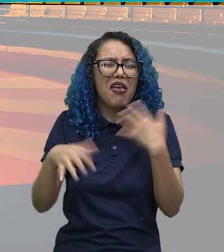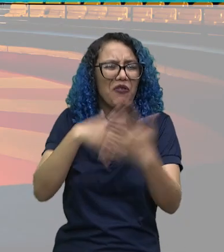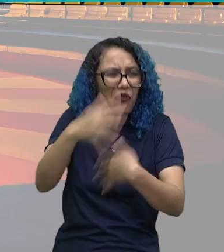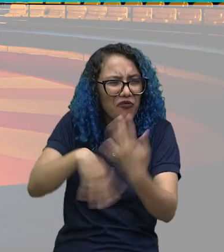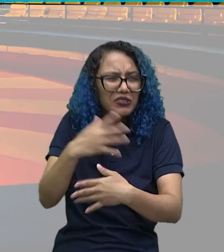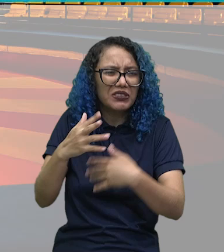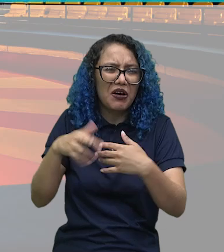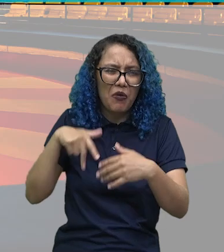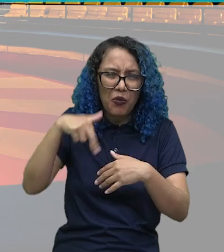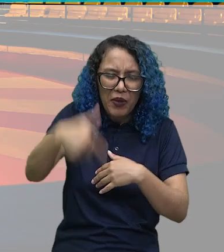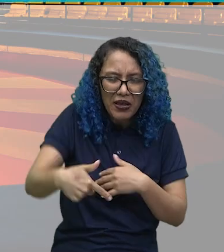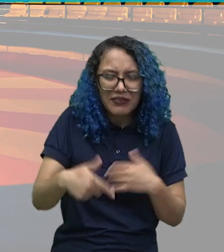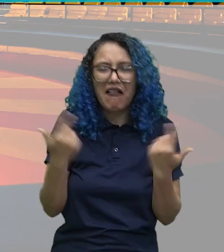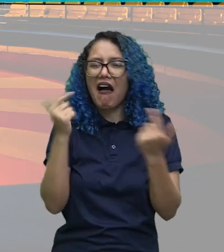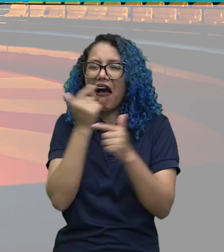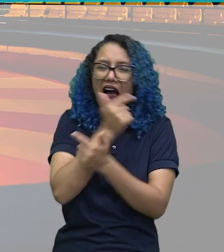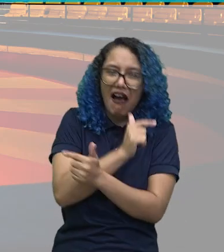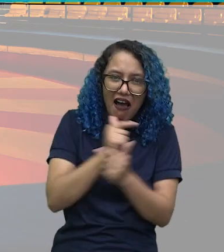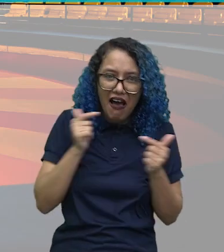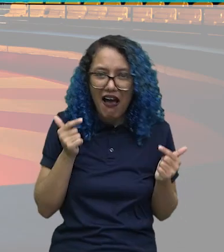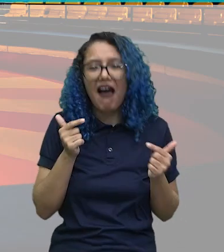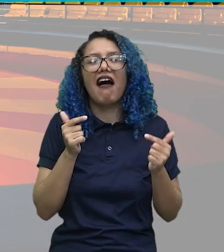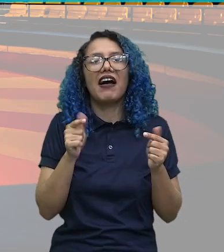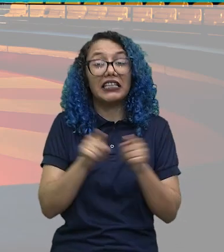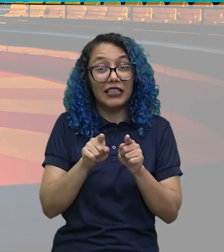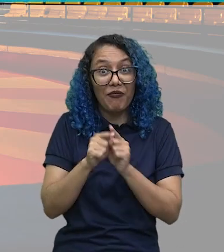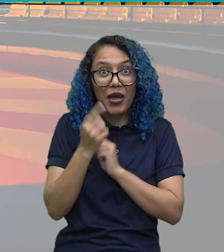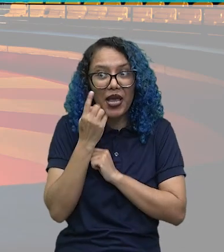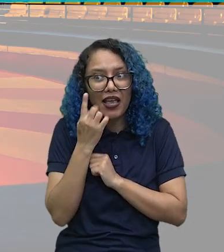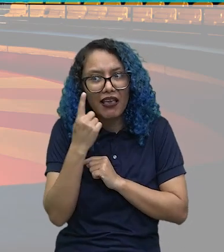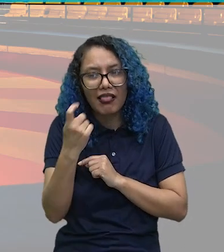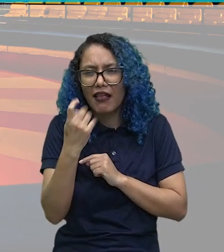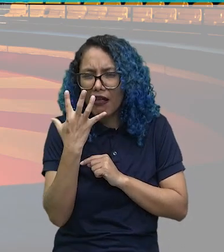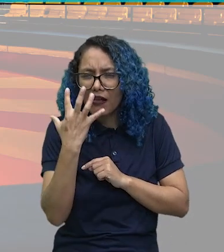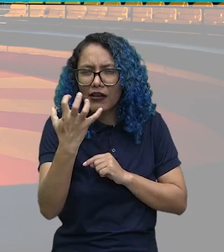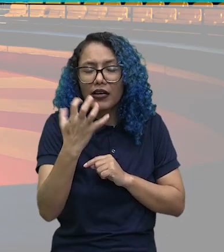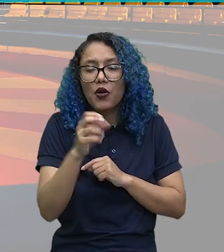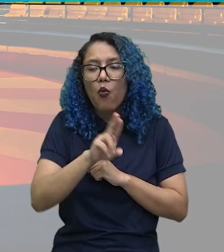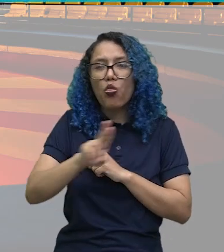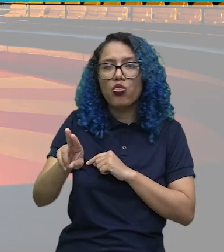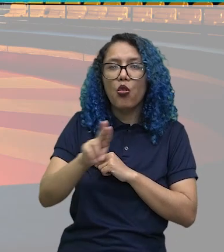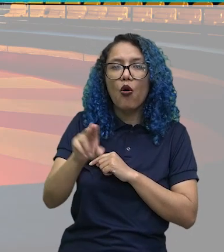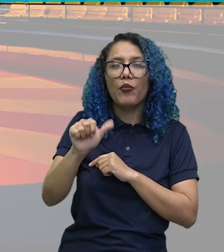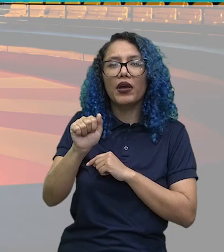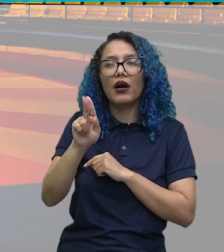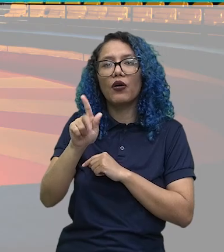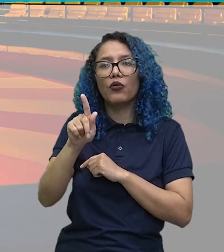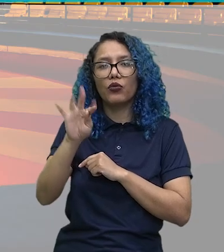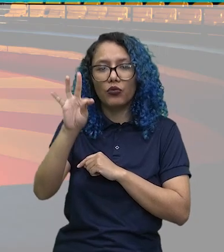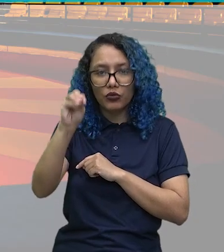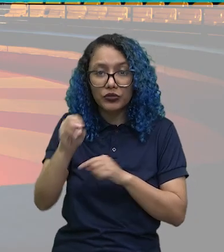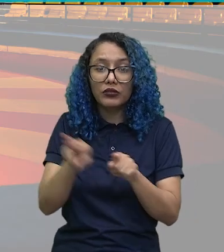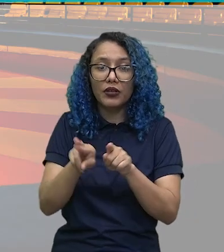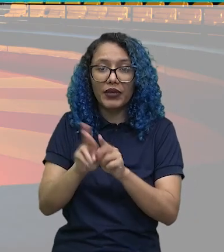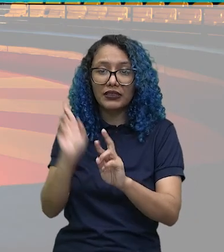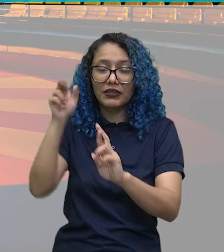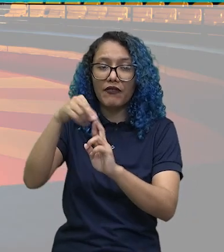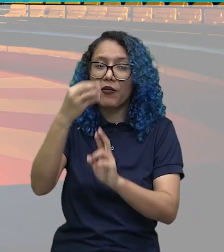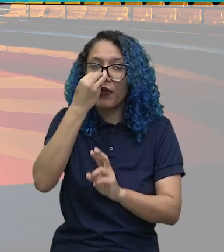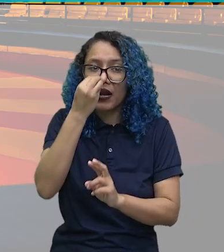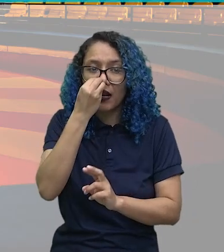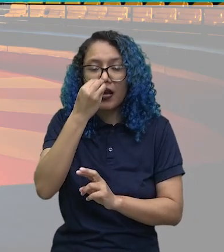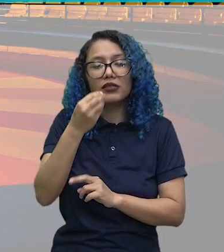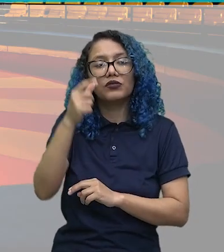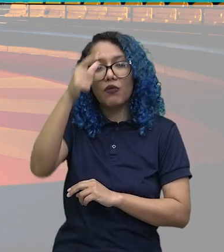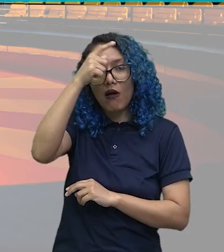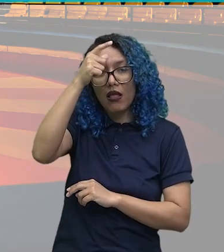tropeços, transformados em risos e encantamento. O nome Augusto também aparece ligado ao palhaço alemão